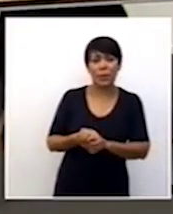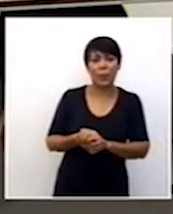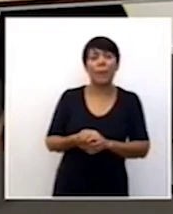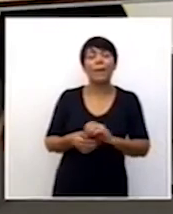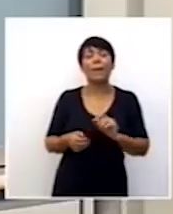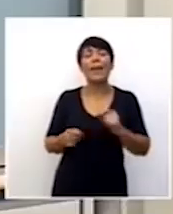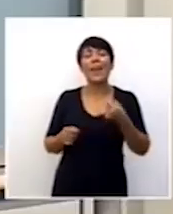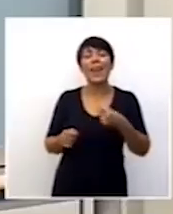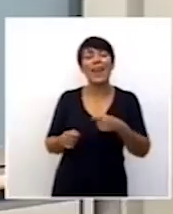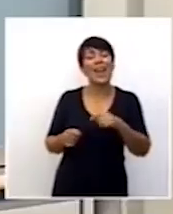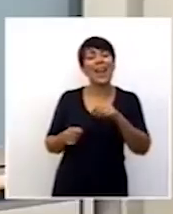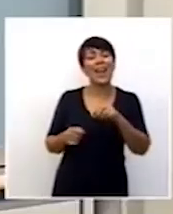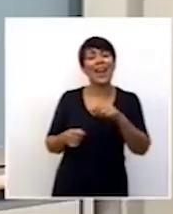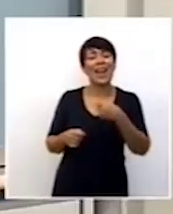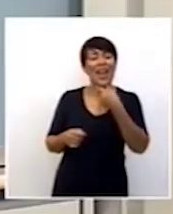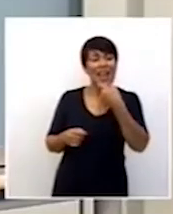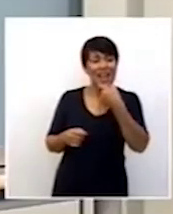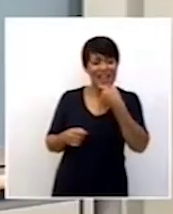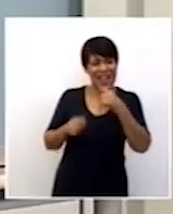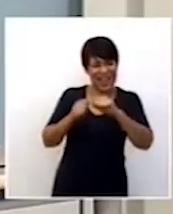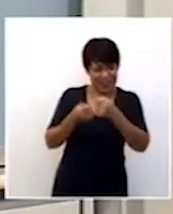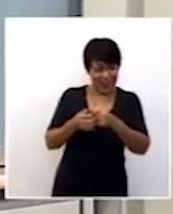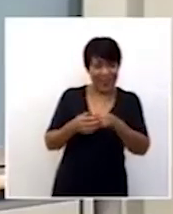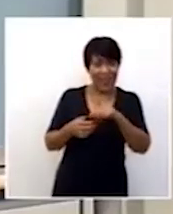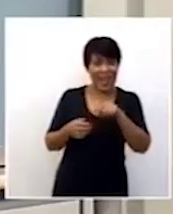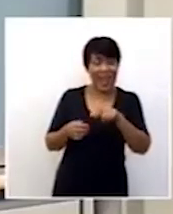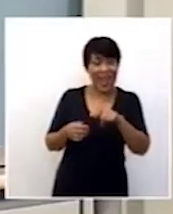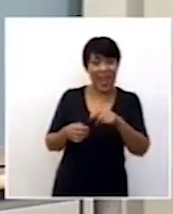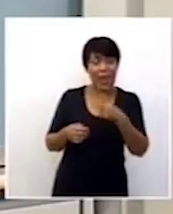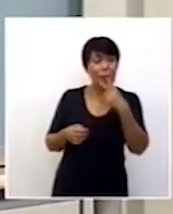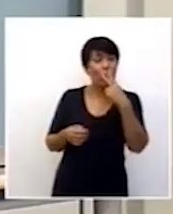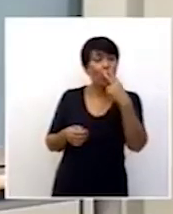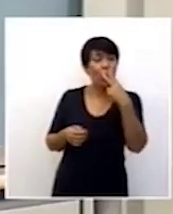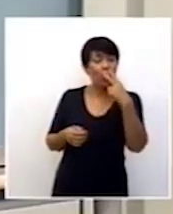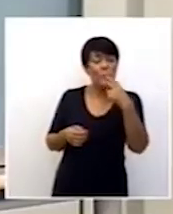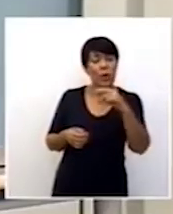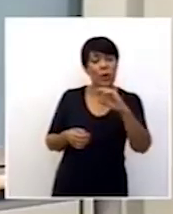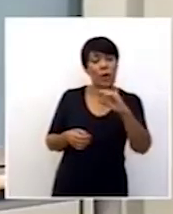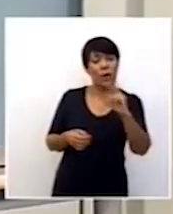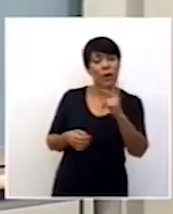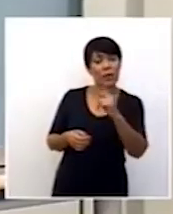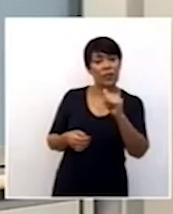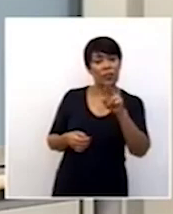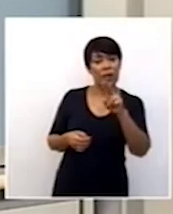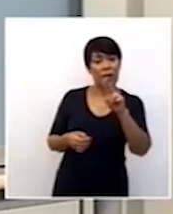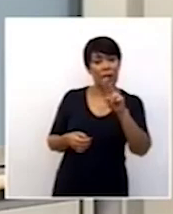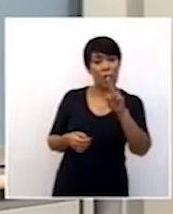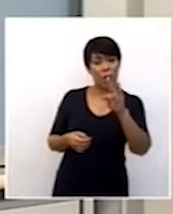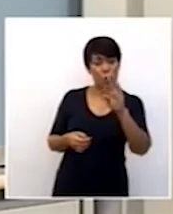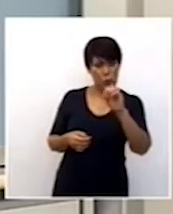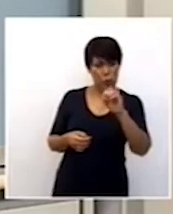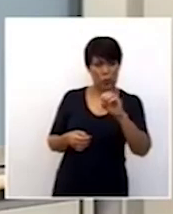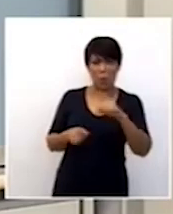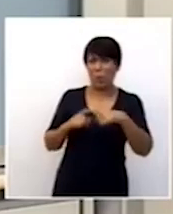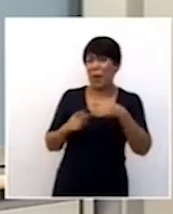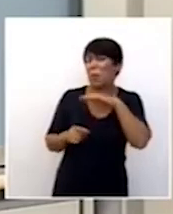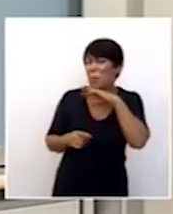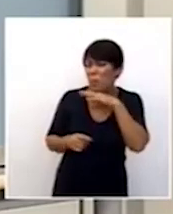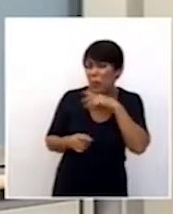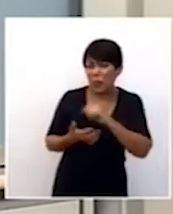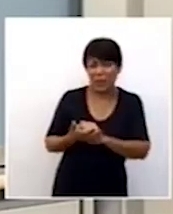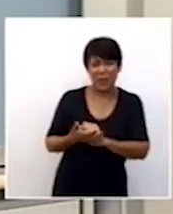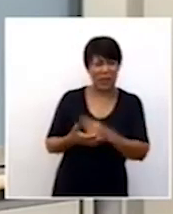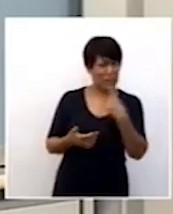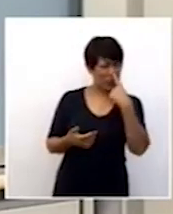gente. O quebra-queixo é um tipo de charuto da época, um charuto bem vagabundo, um charuto de péssima qualidade. Deve ser por isso